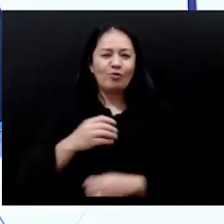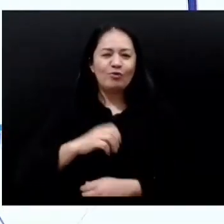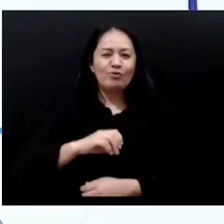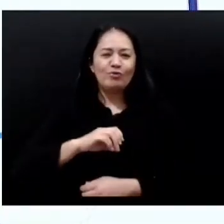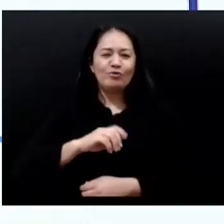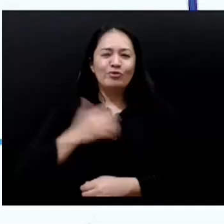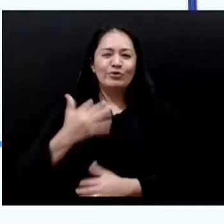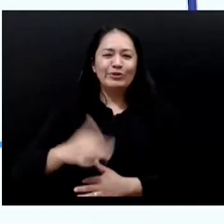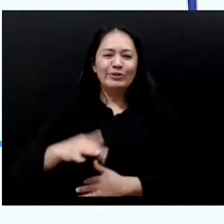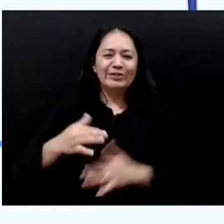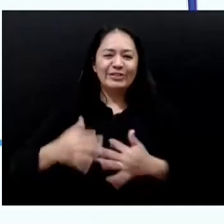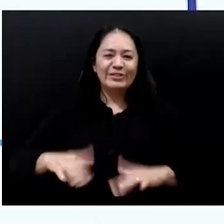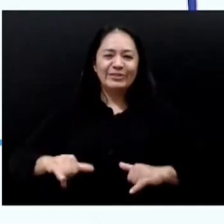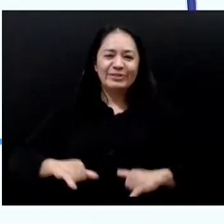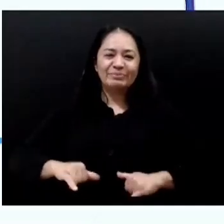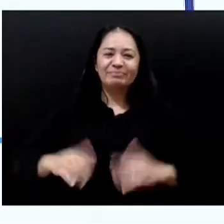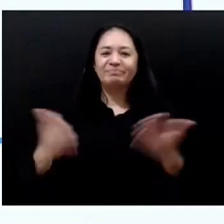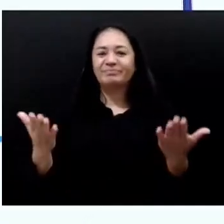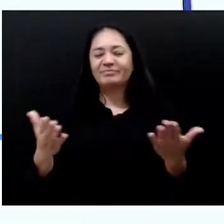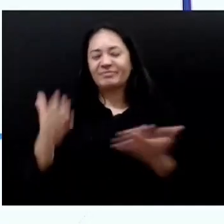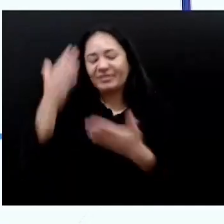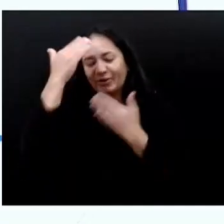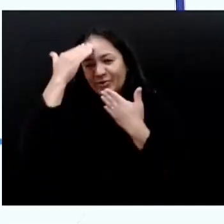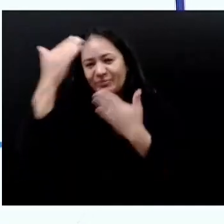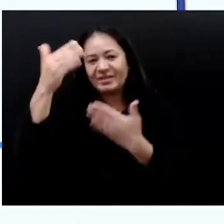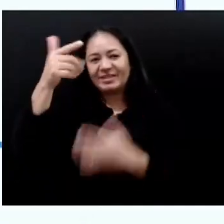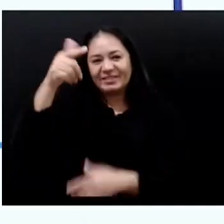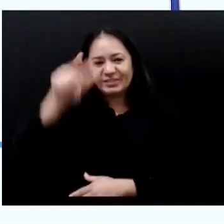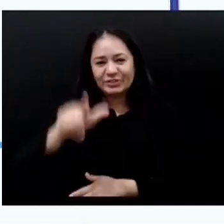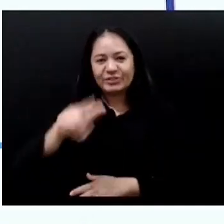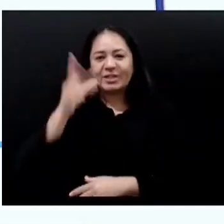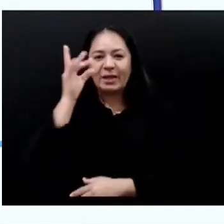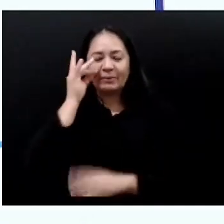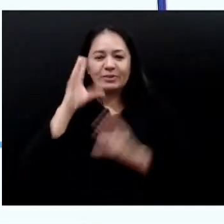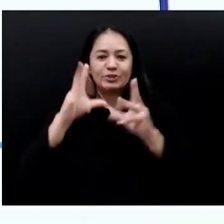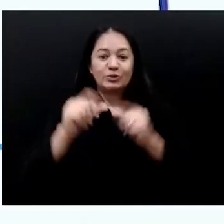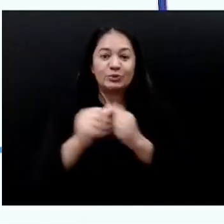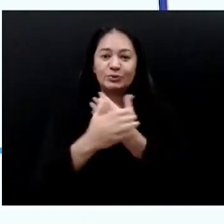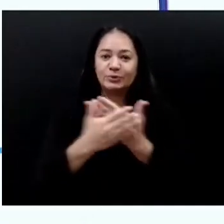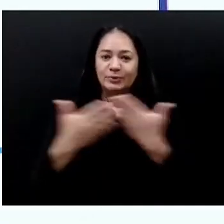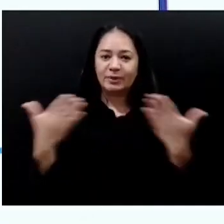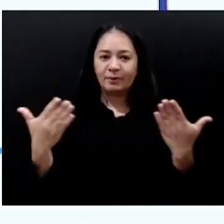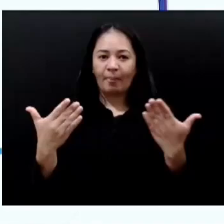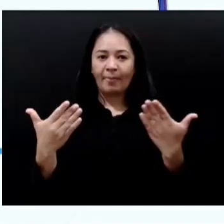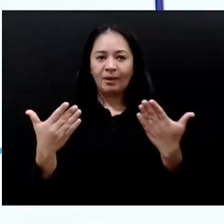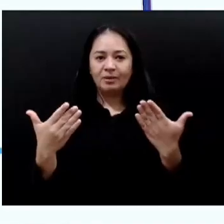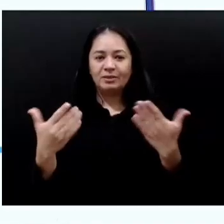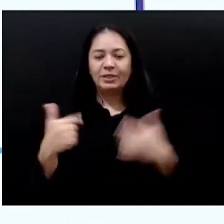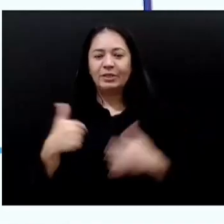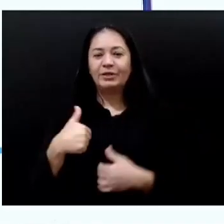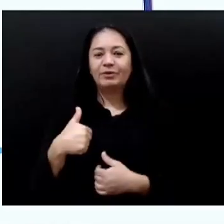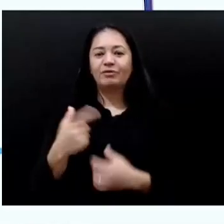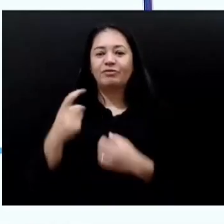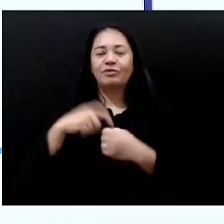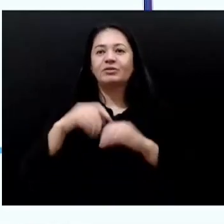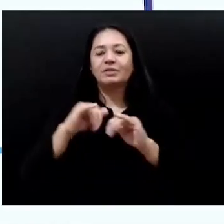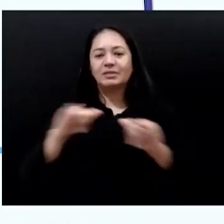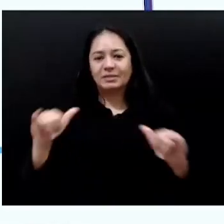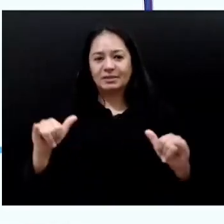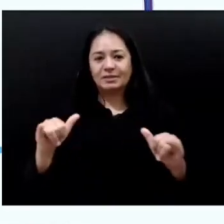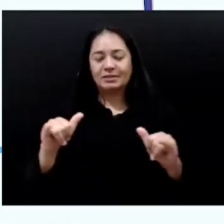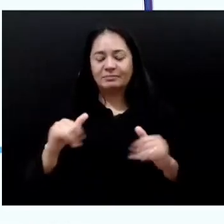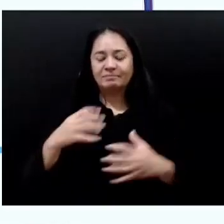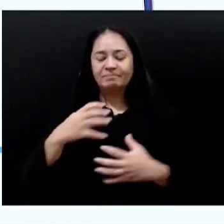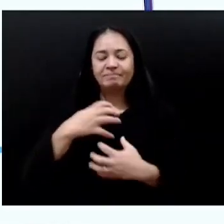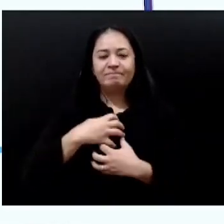Pessoal, então, muito obrigado mais uma vez pela presença de todos. Eu volto a dizer que foi uma honra, já falei